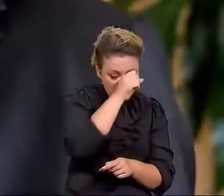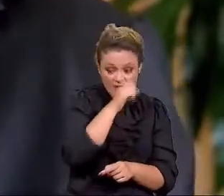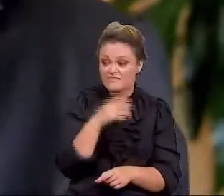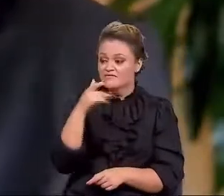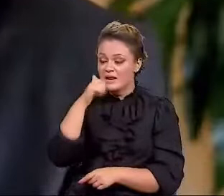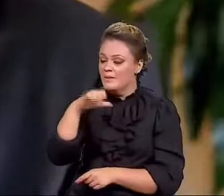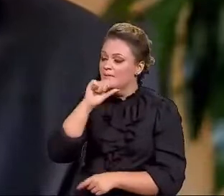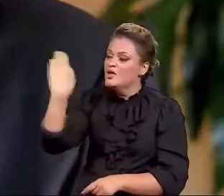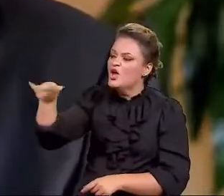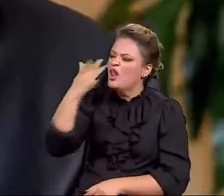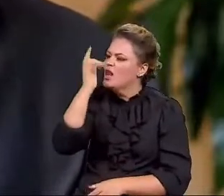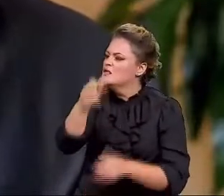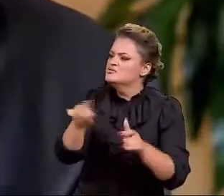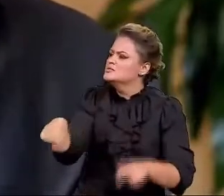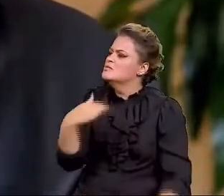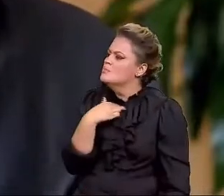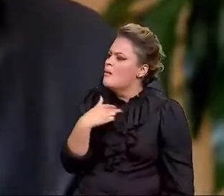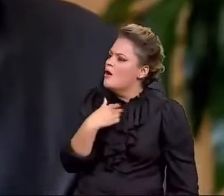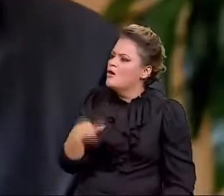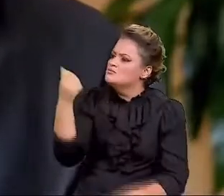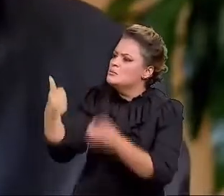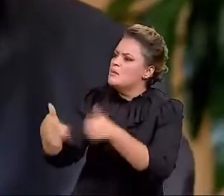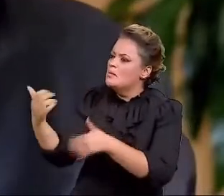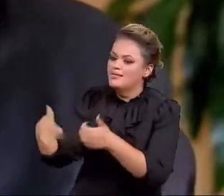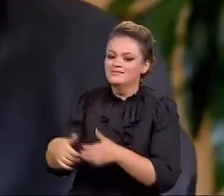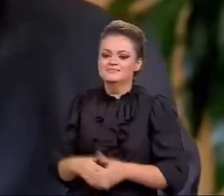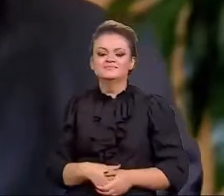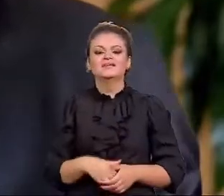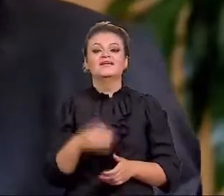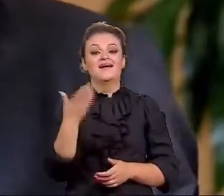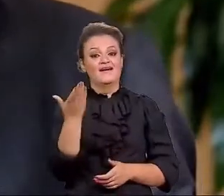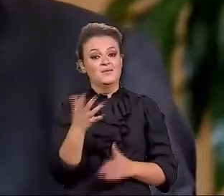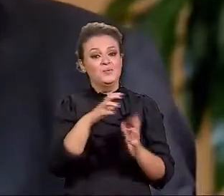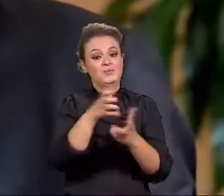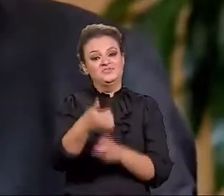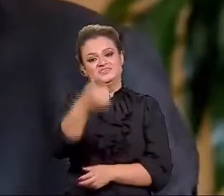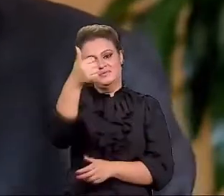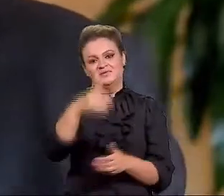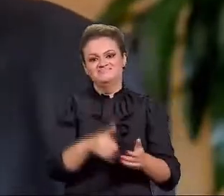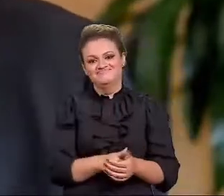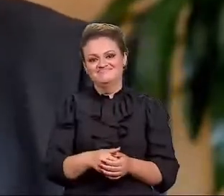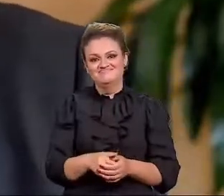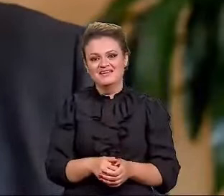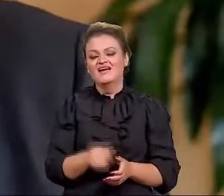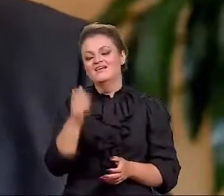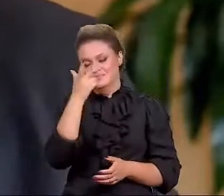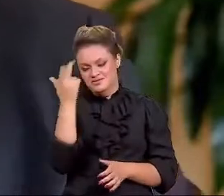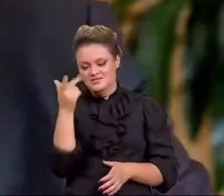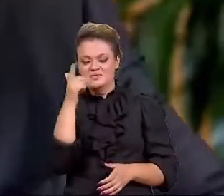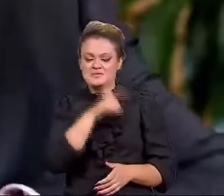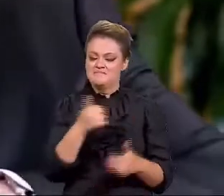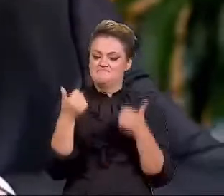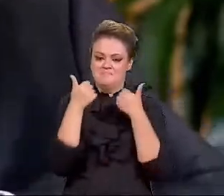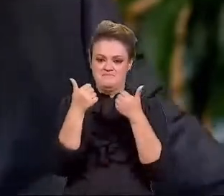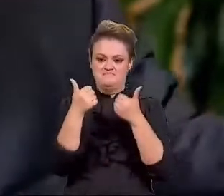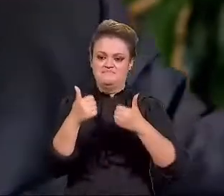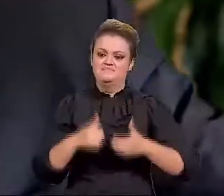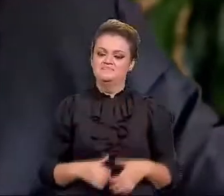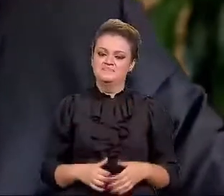Sabe? Porque assim a gente vai ter um mundo muito melhor e todo mundo vai conseguir viver bem. E eu acho que o Brasil tem uma